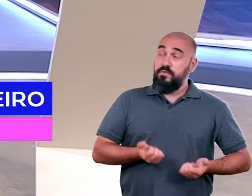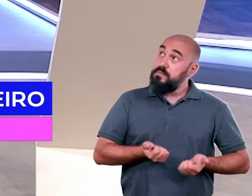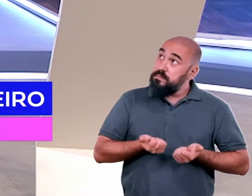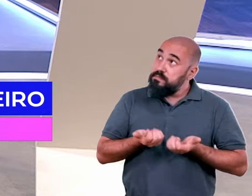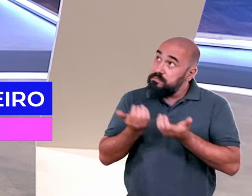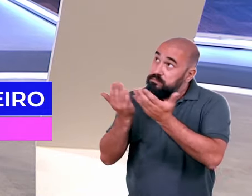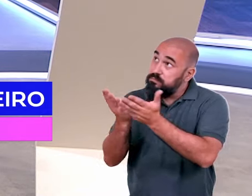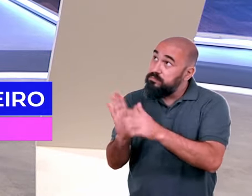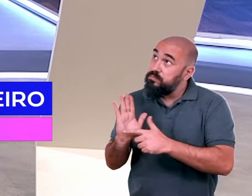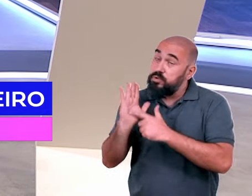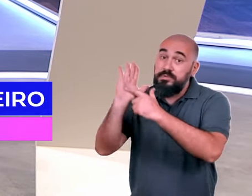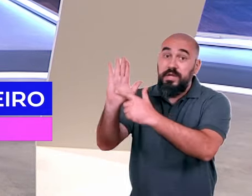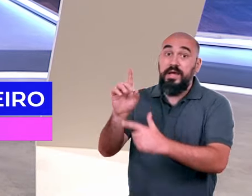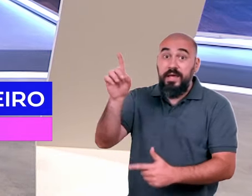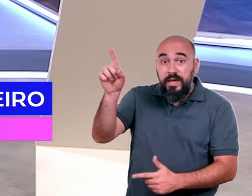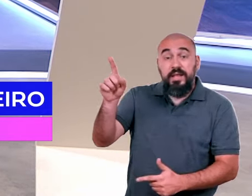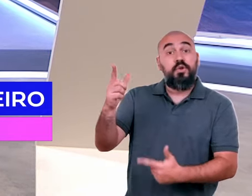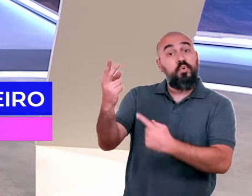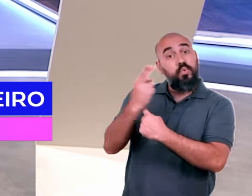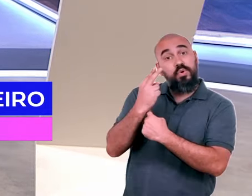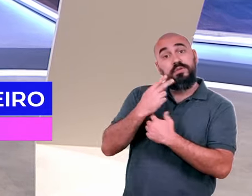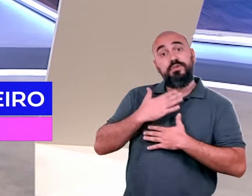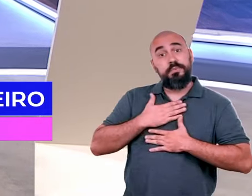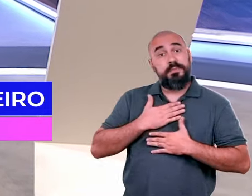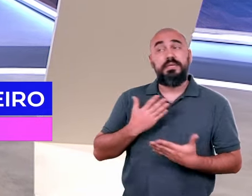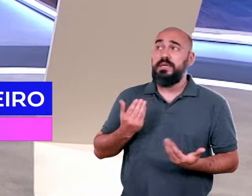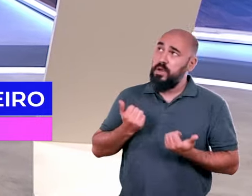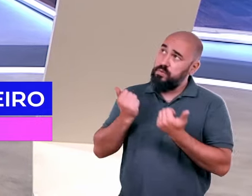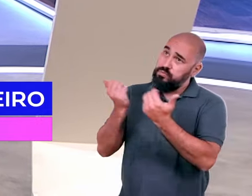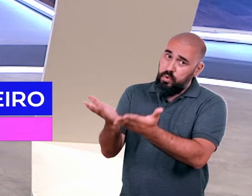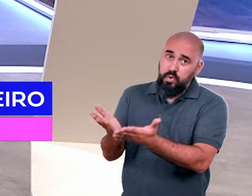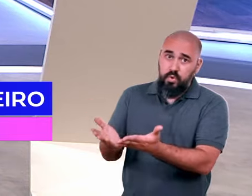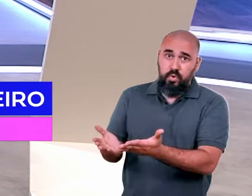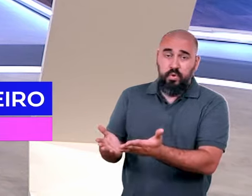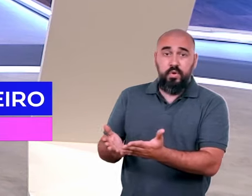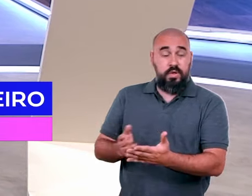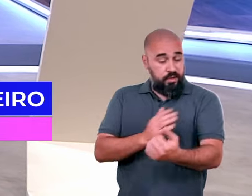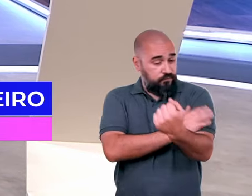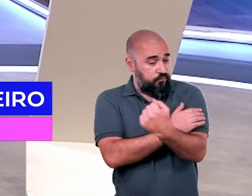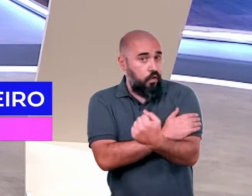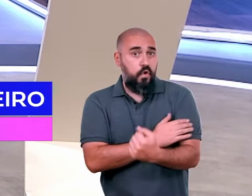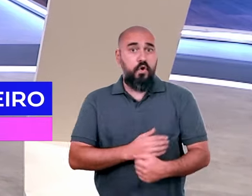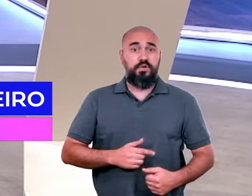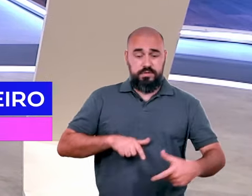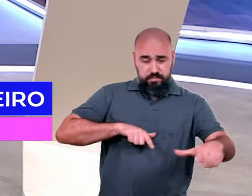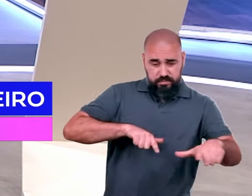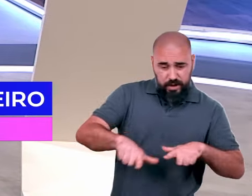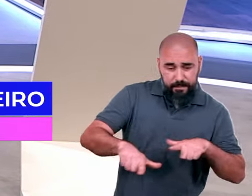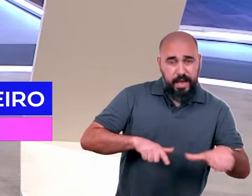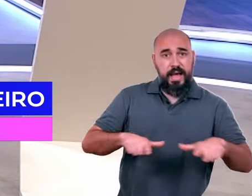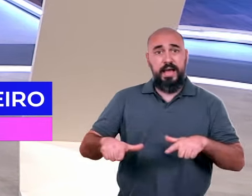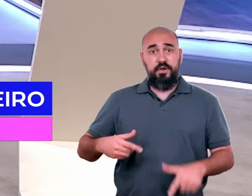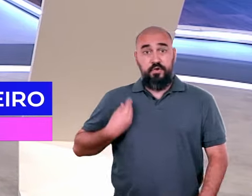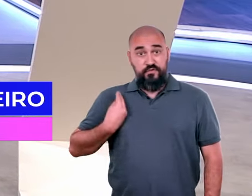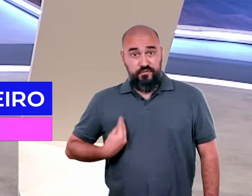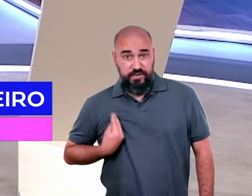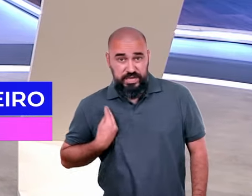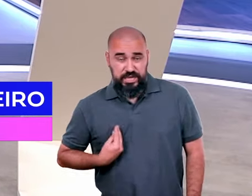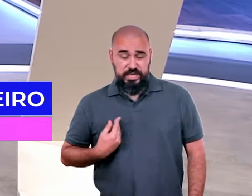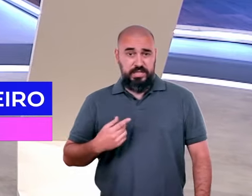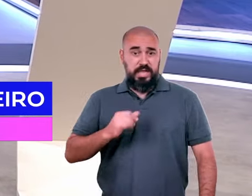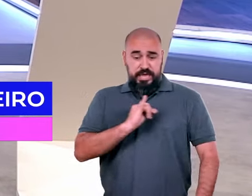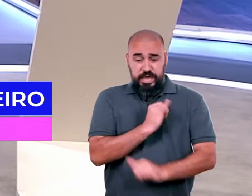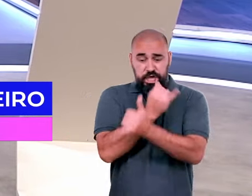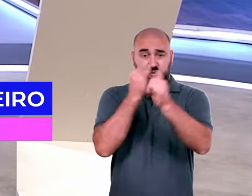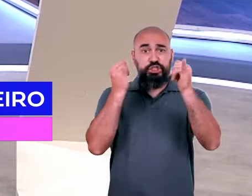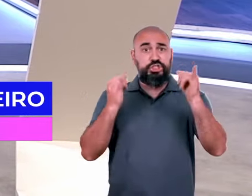o que eu tenho vem do Senhor. É esse reconhecimento. A saúde que eu tenho, a força que eu tenho, o trabalho que eu tenho, vem do Senhor.